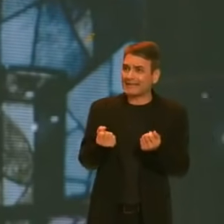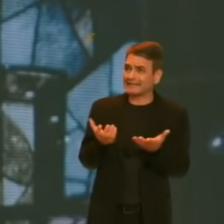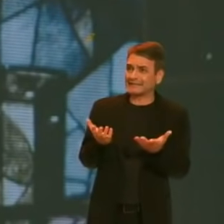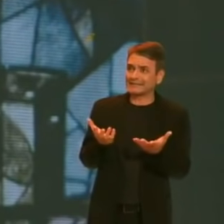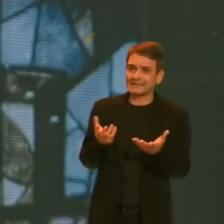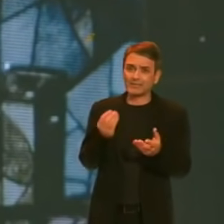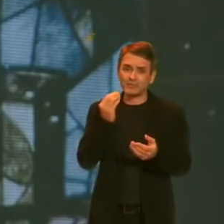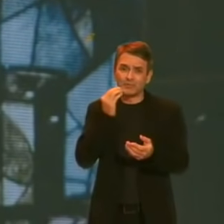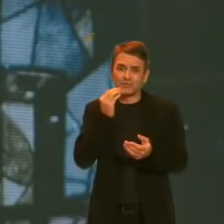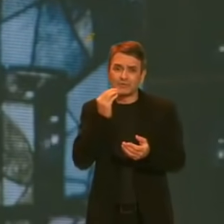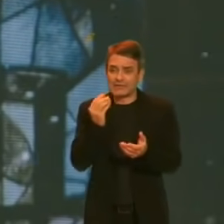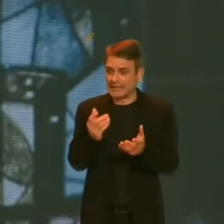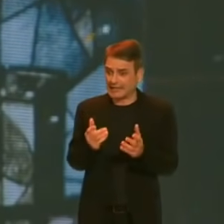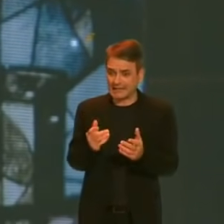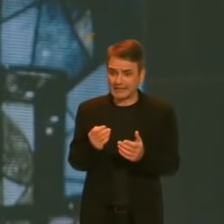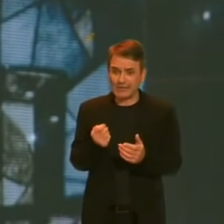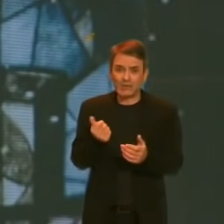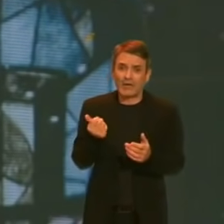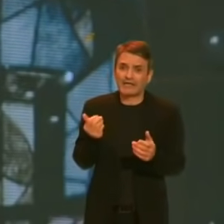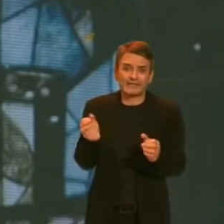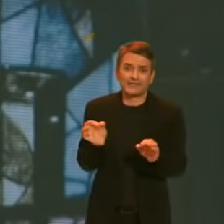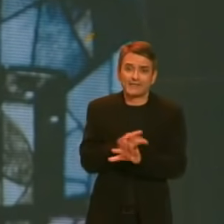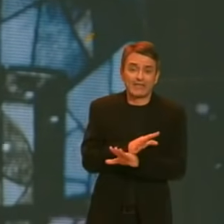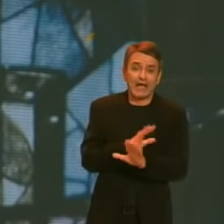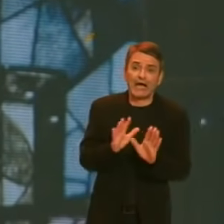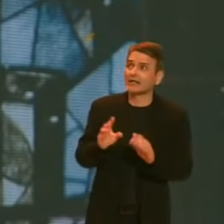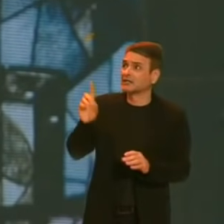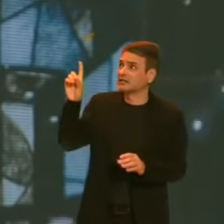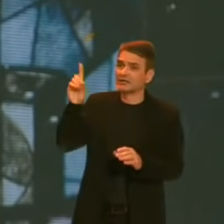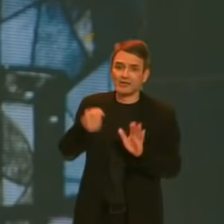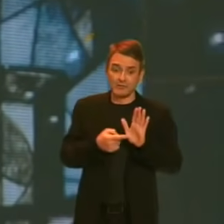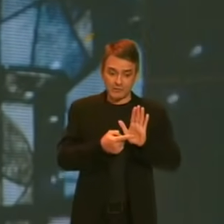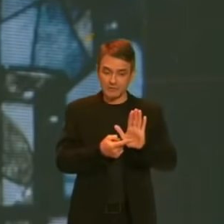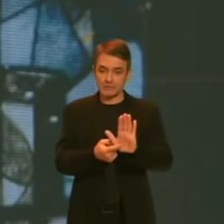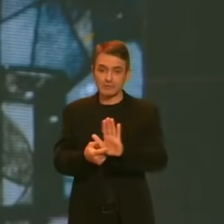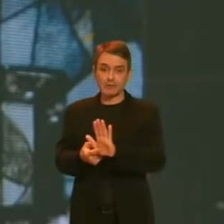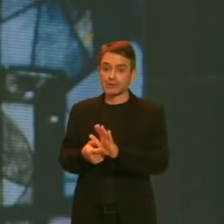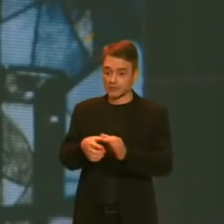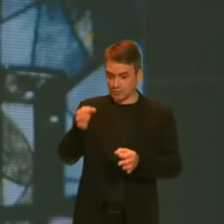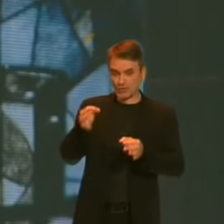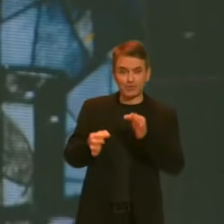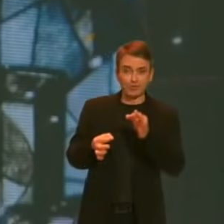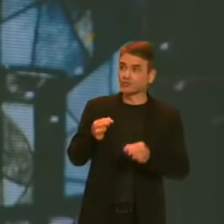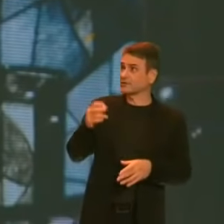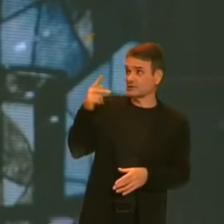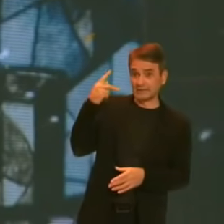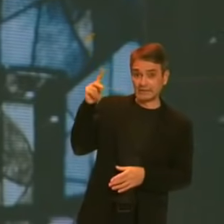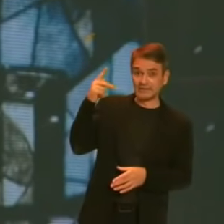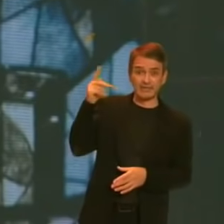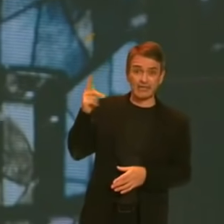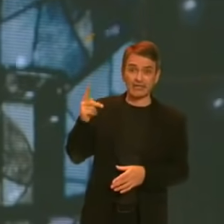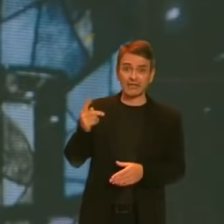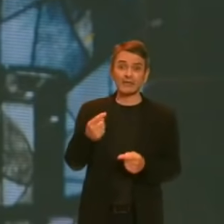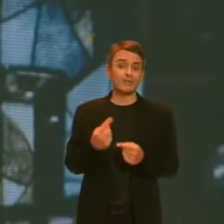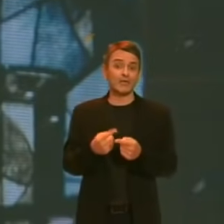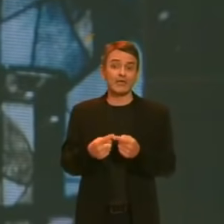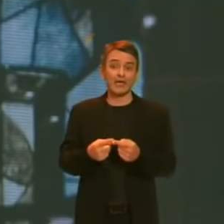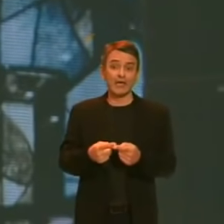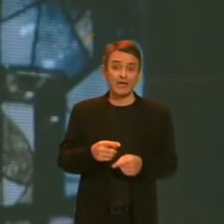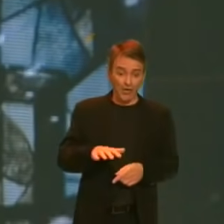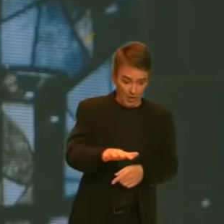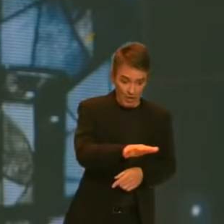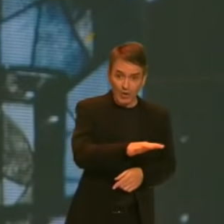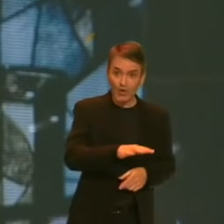intensificando os seus juízos, os seus sinais, para que o povo se arrependa. Mas